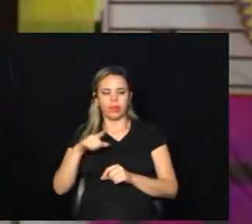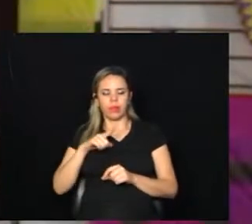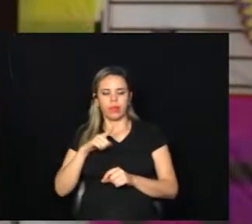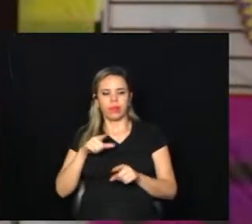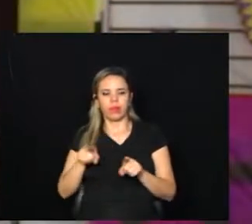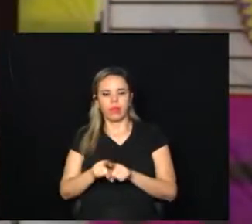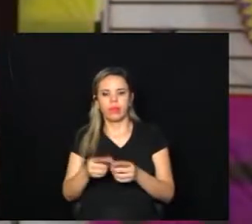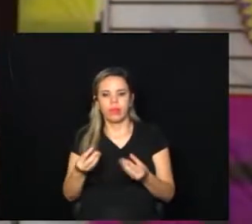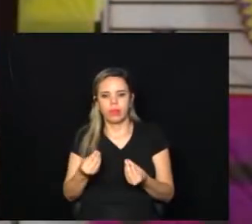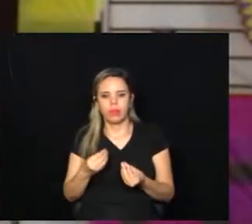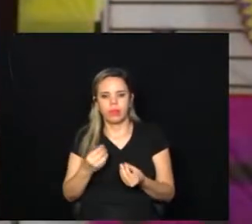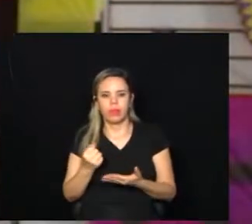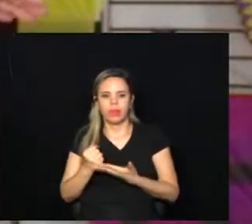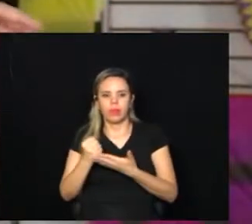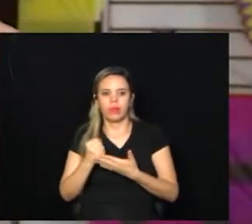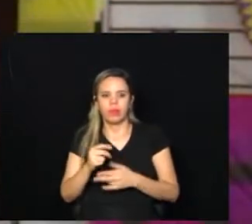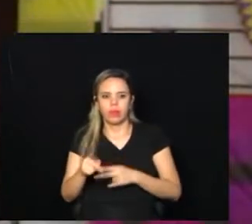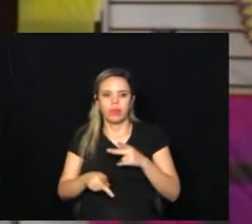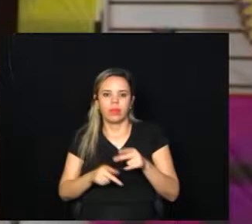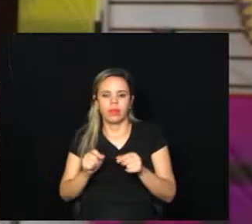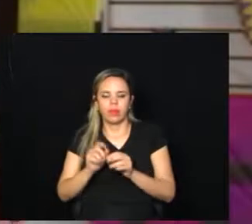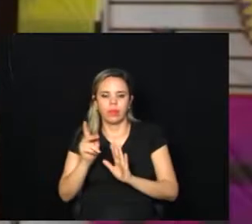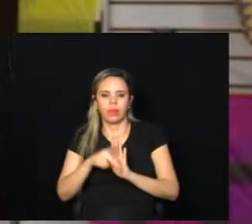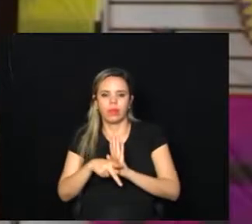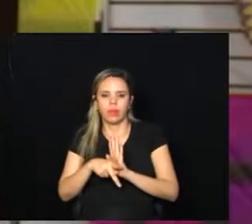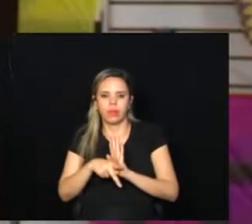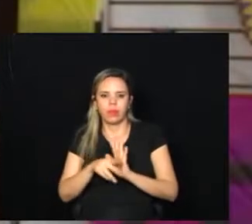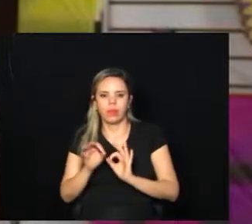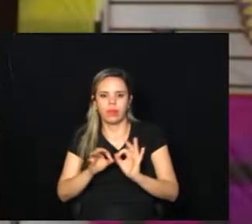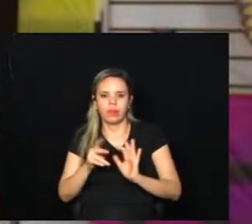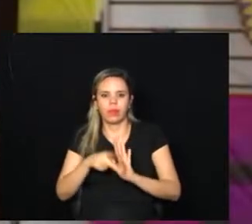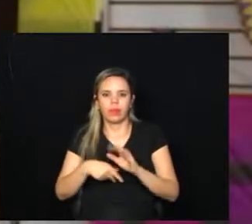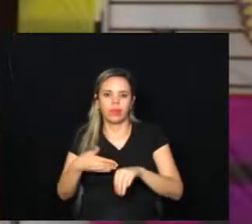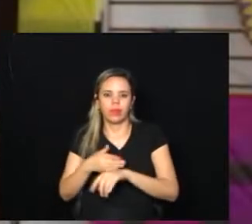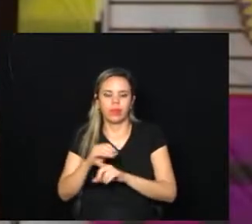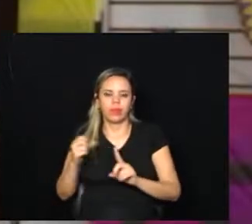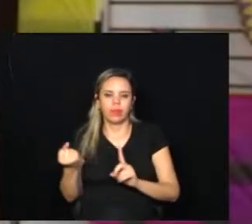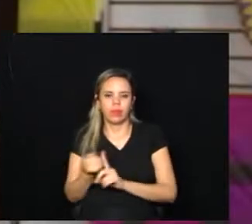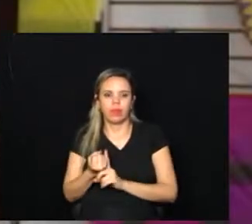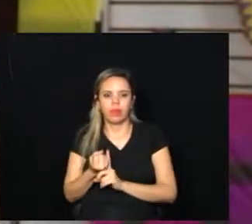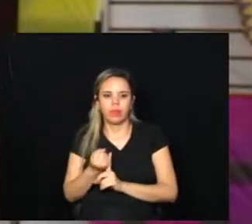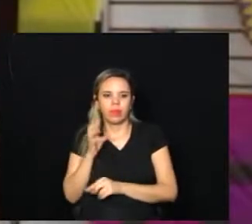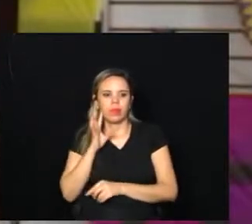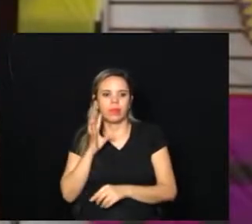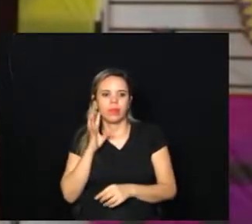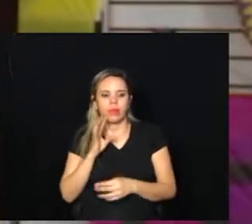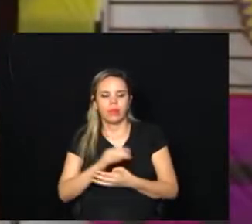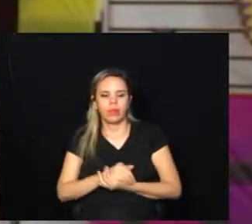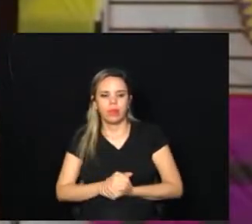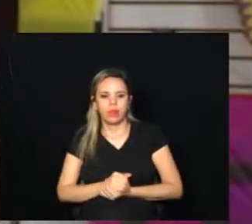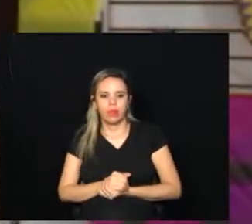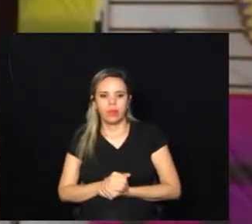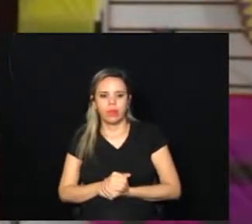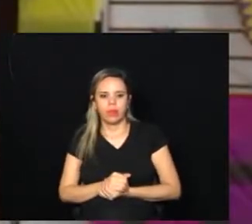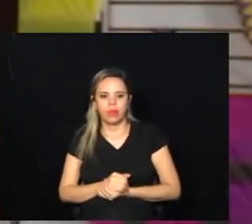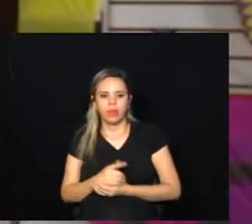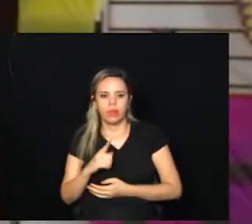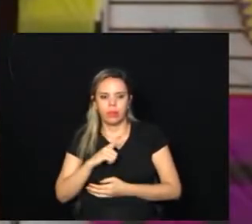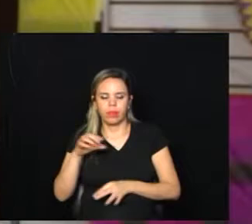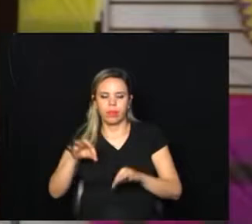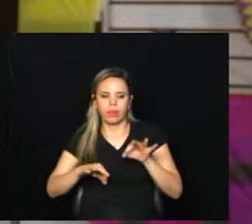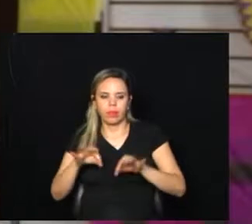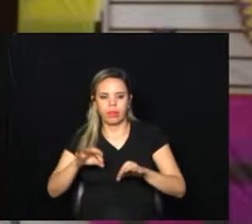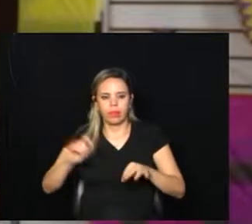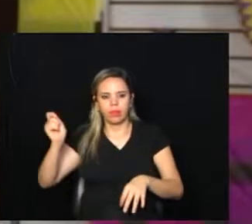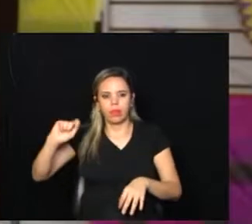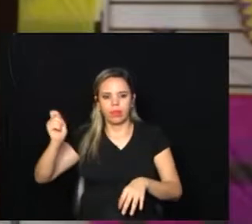tem muita ajuda, o pessoal faz parte de um projeto social bem bacana. Bom, também tem oficina da